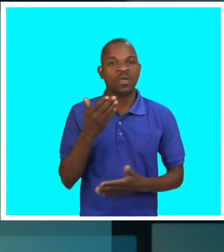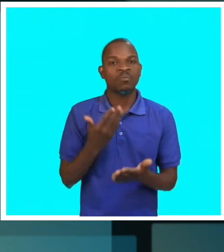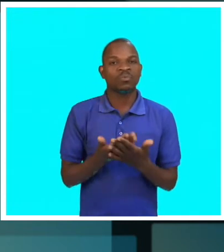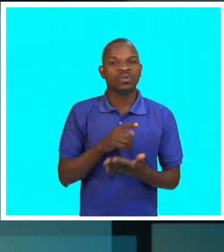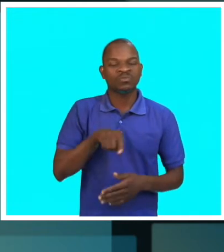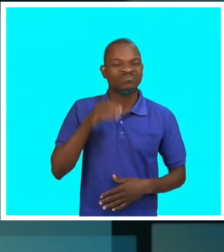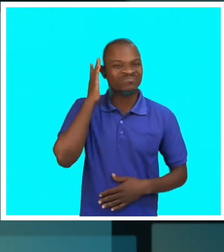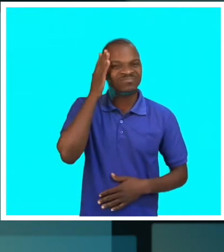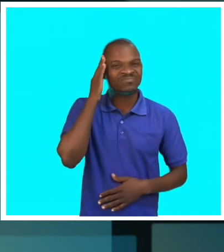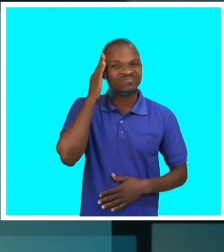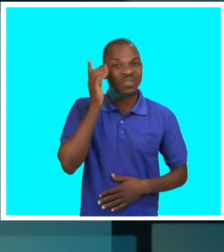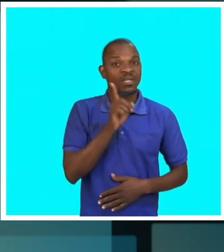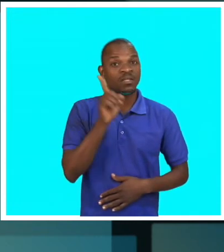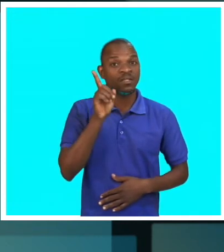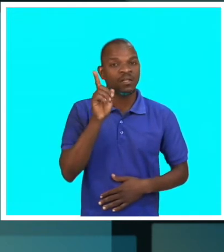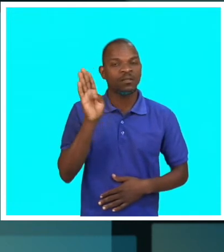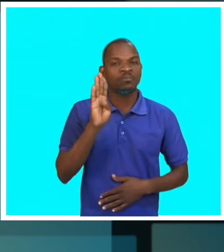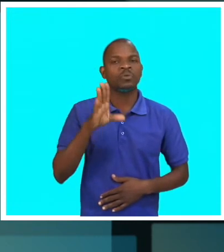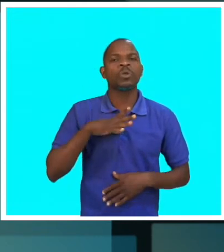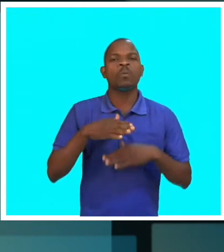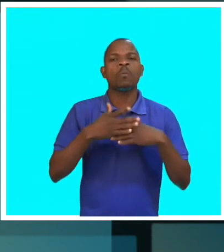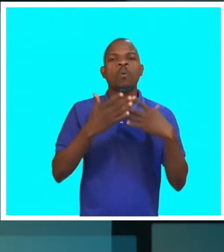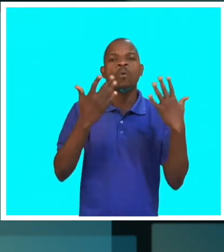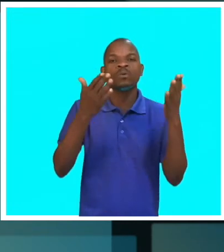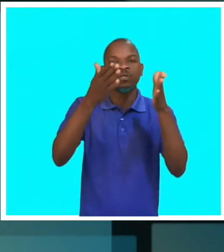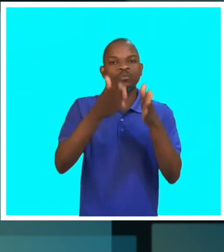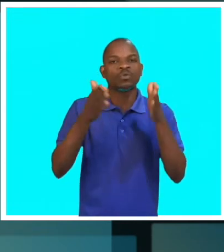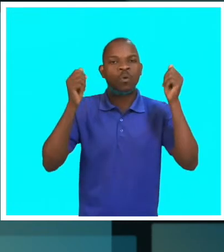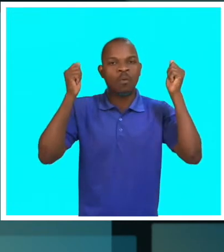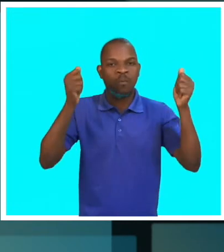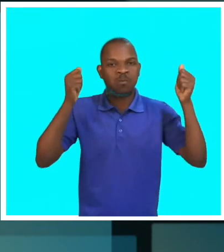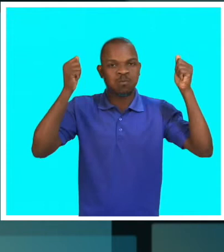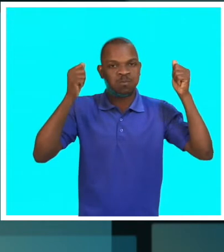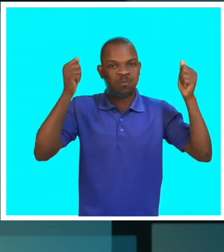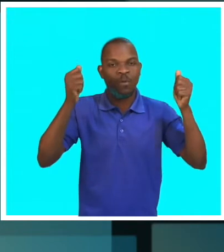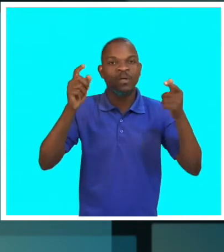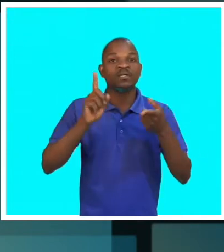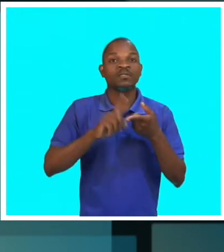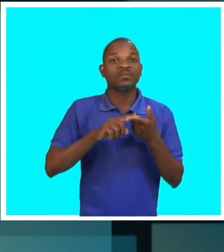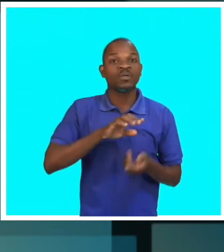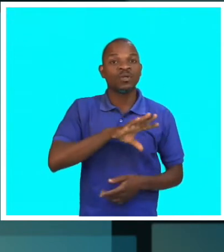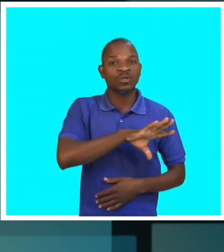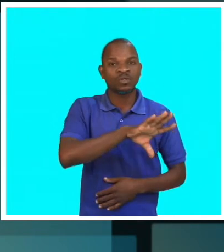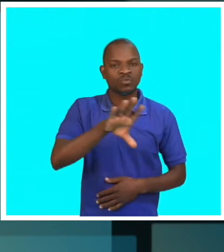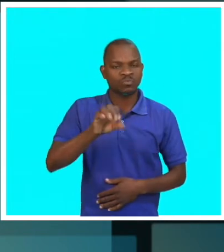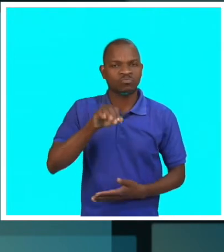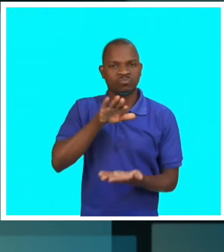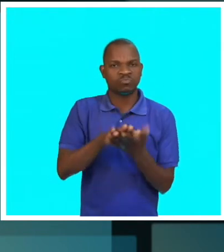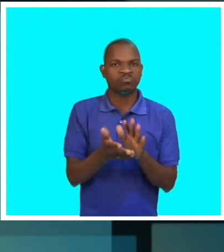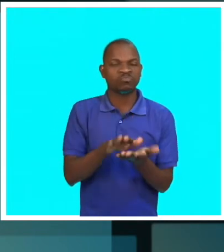Porque pensamos que lá temos muito mais público que cá. E todas as condições vão ter que ser criadas